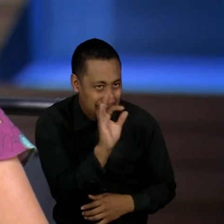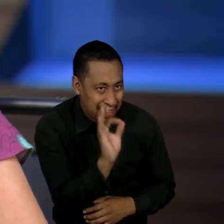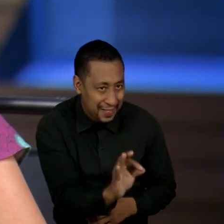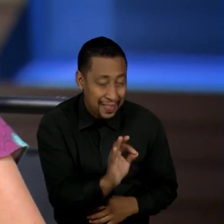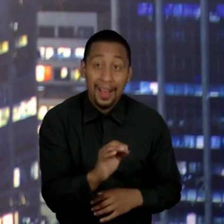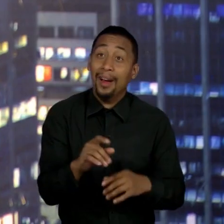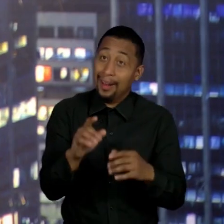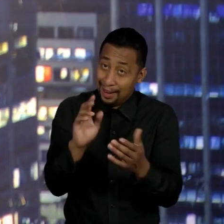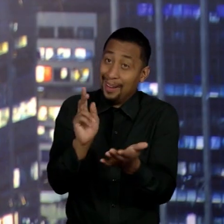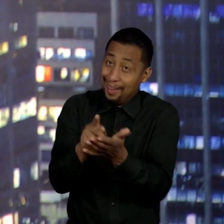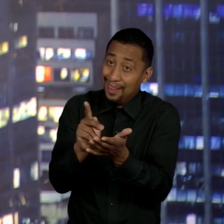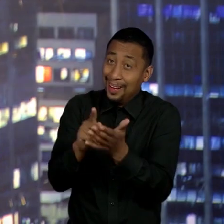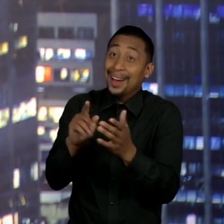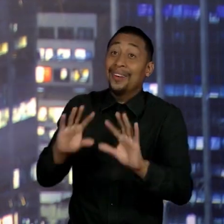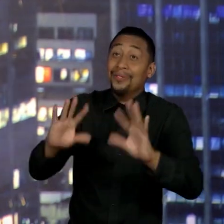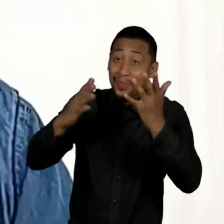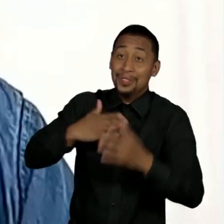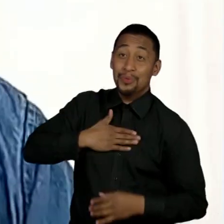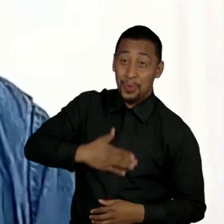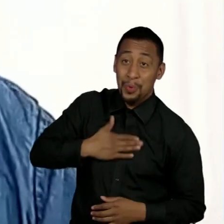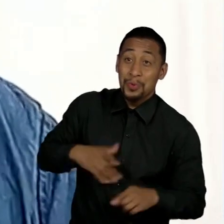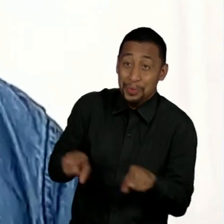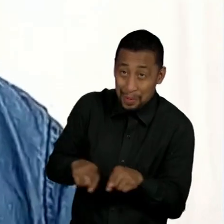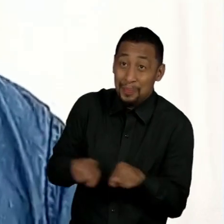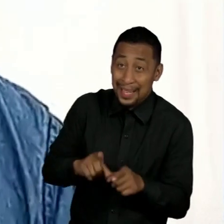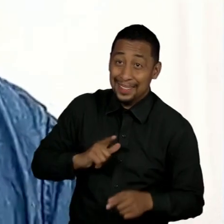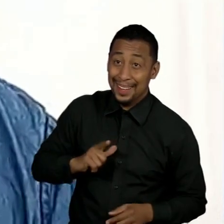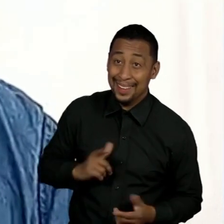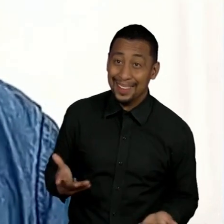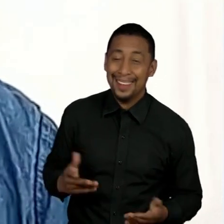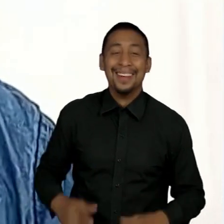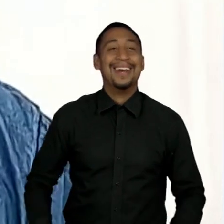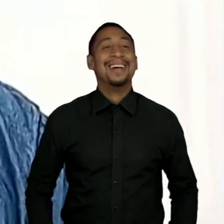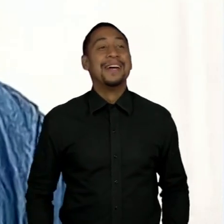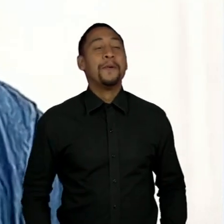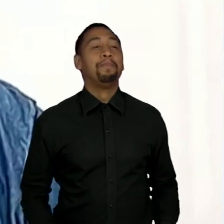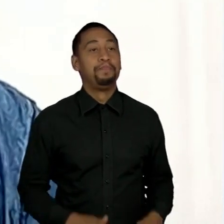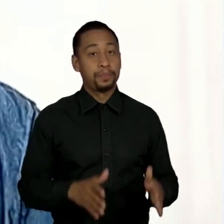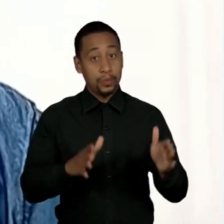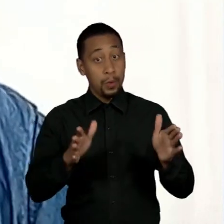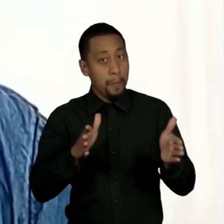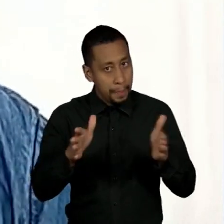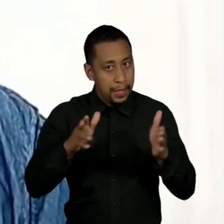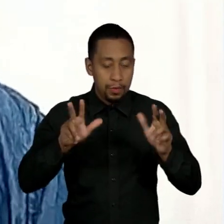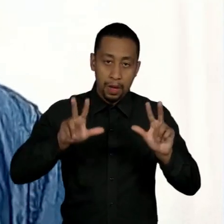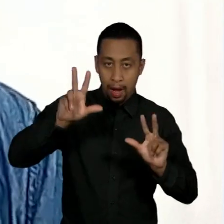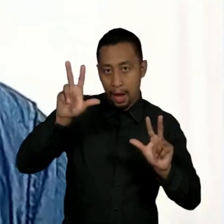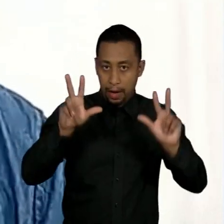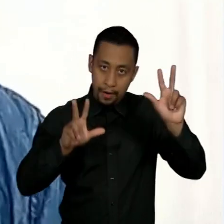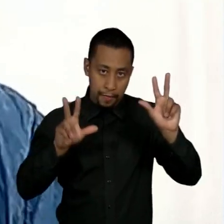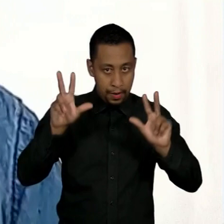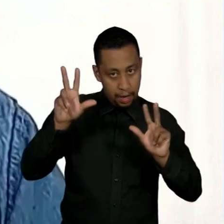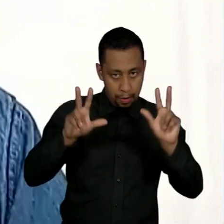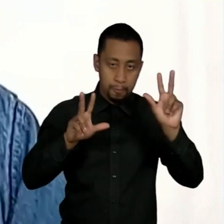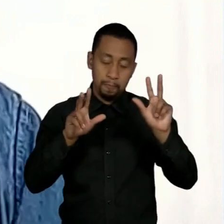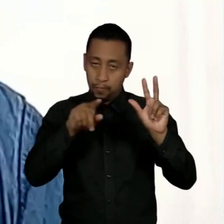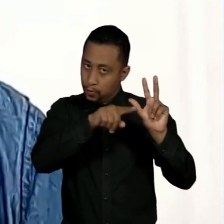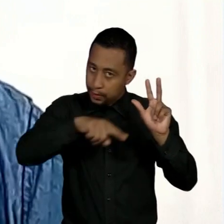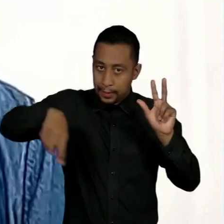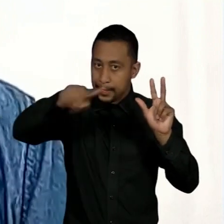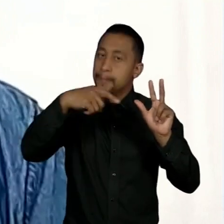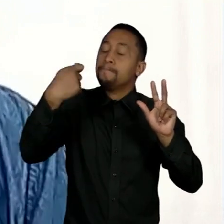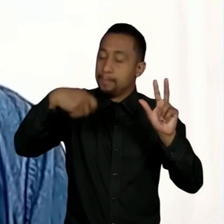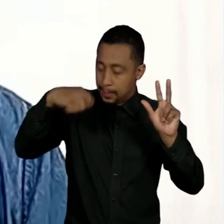Agostina, e por aí vai, não é? Né, professor? No pós-carnaval, acho que é um marco muito importante pensar o carnaval.